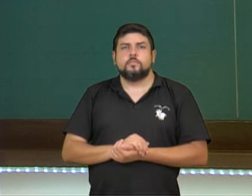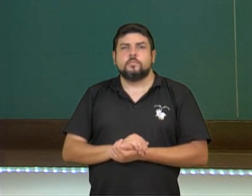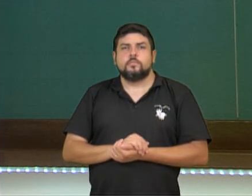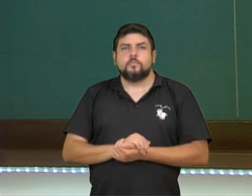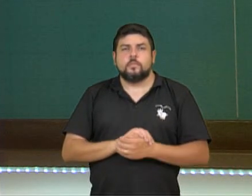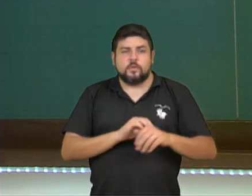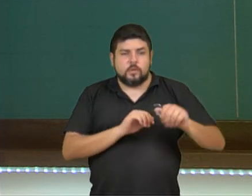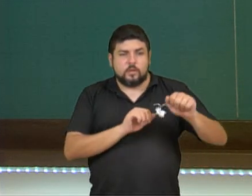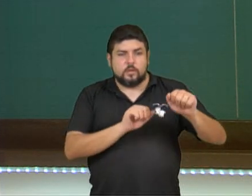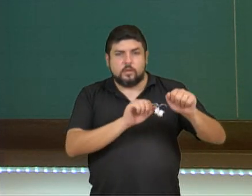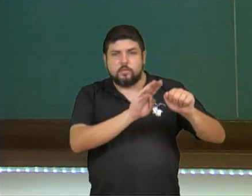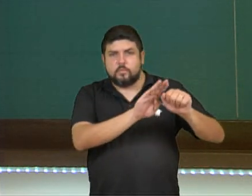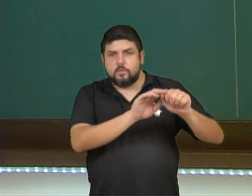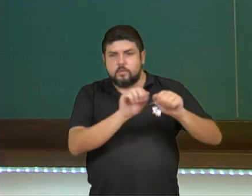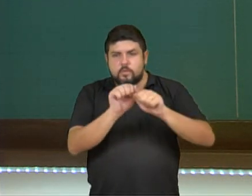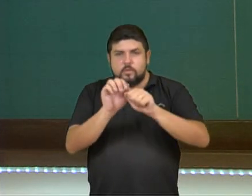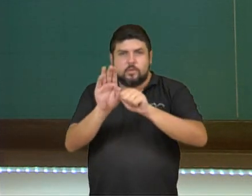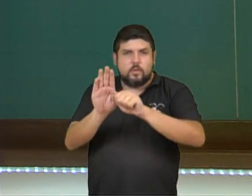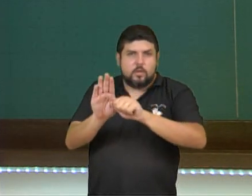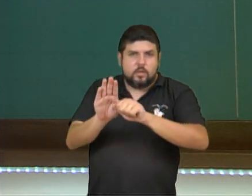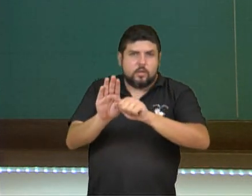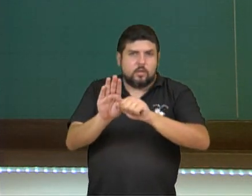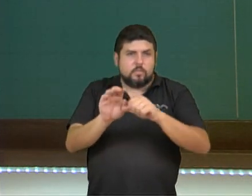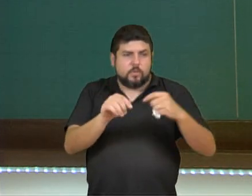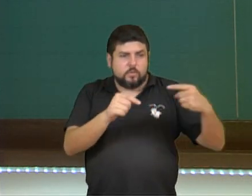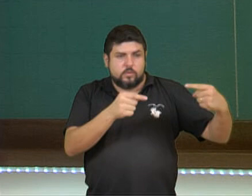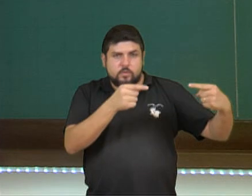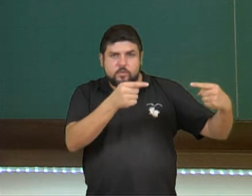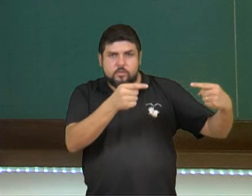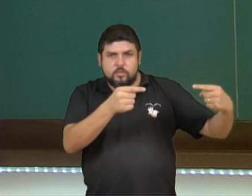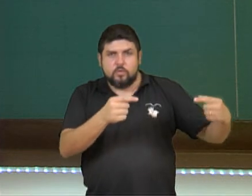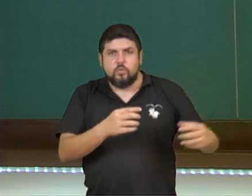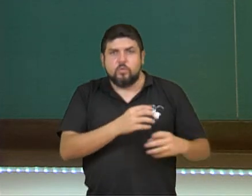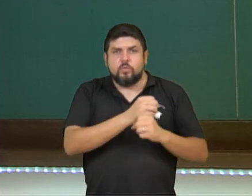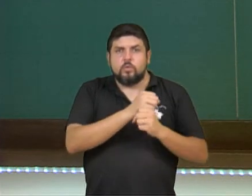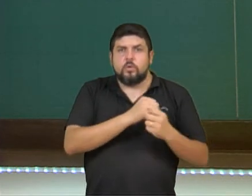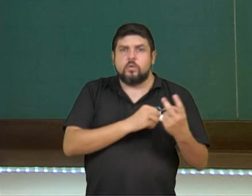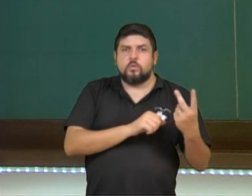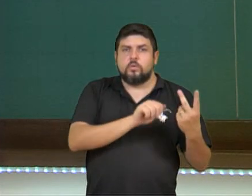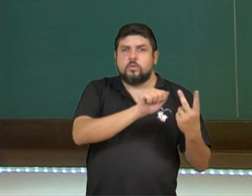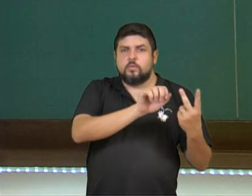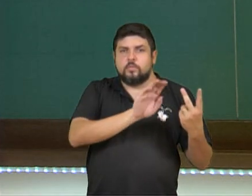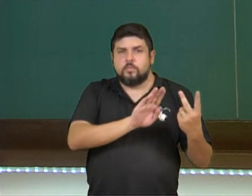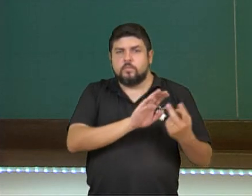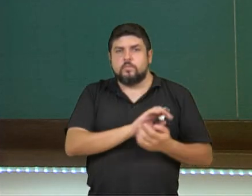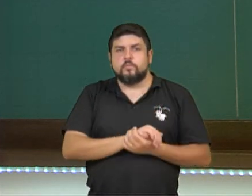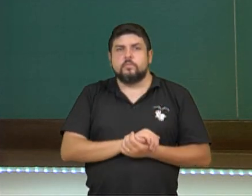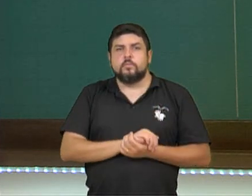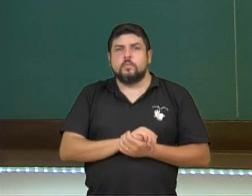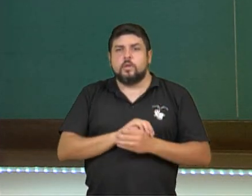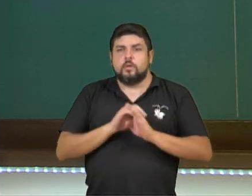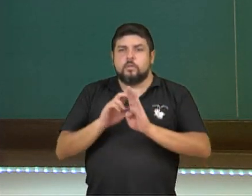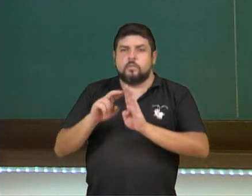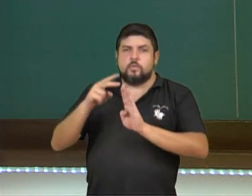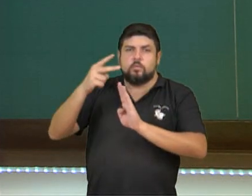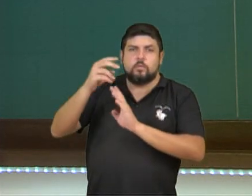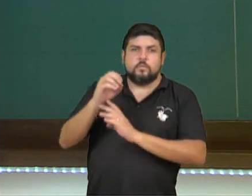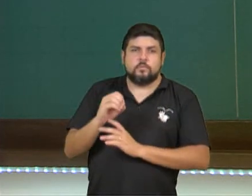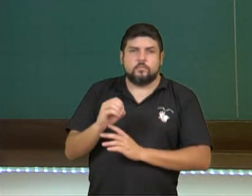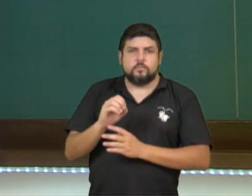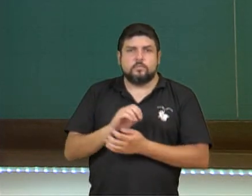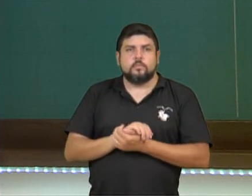2AB. E o b ao quadrado? Mais b ao quadrado com menos b ao quadrado dá zero. Sobra só mais b ao